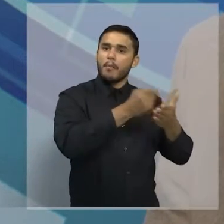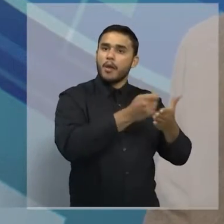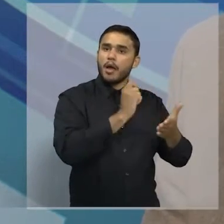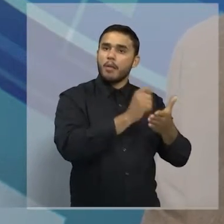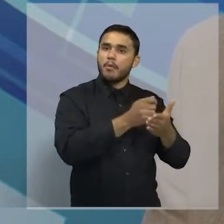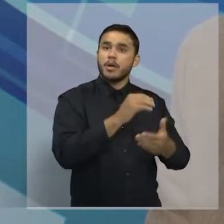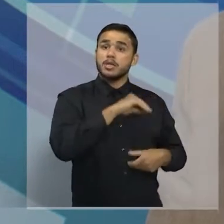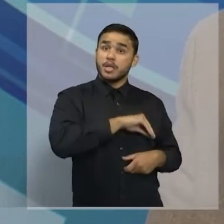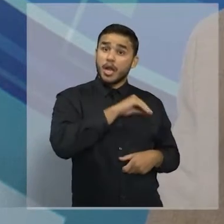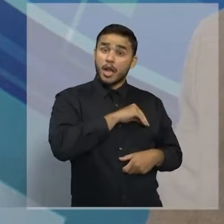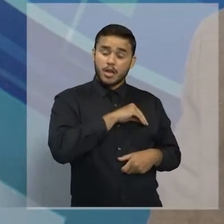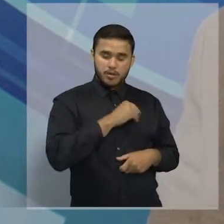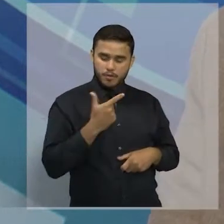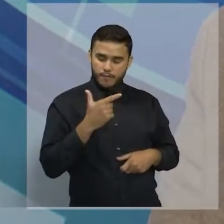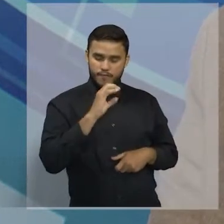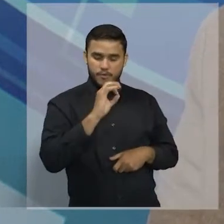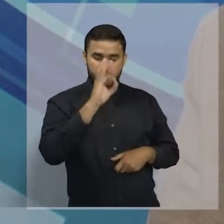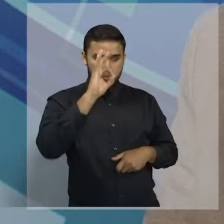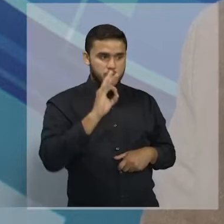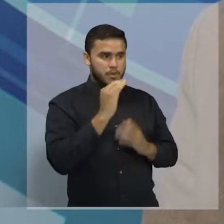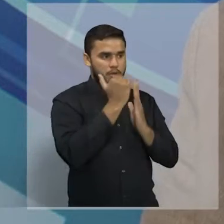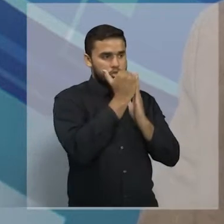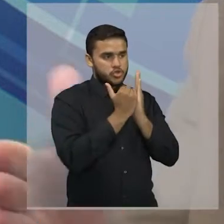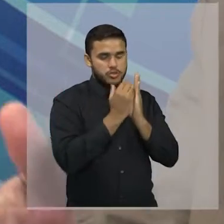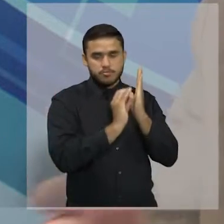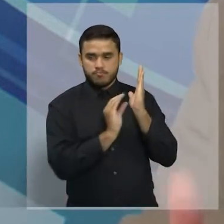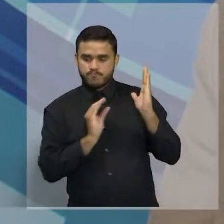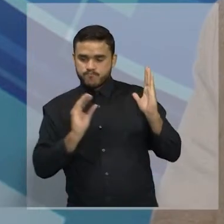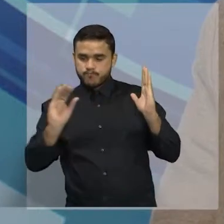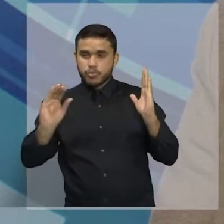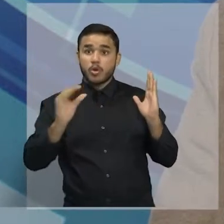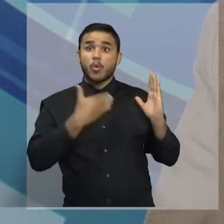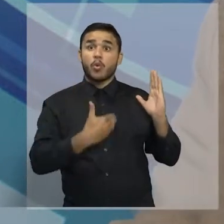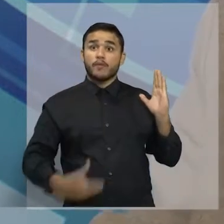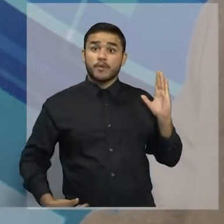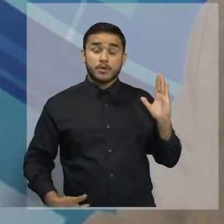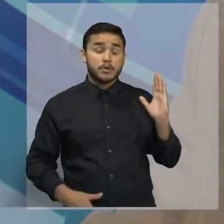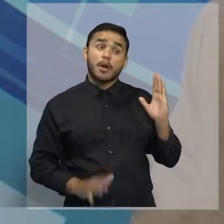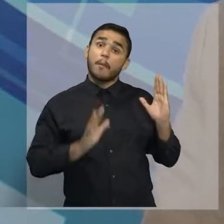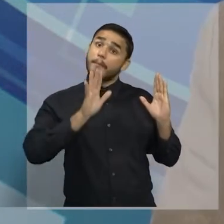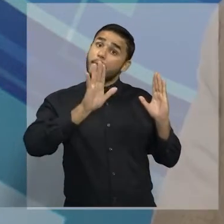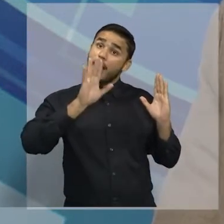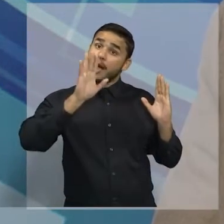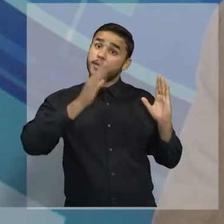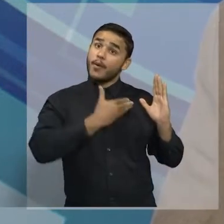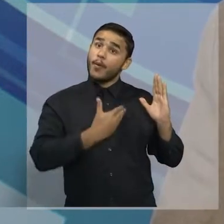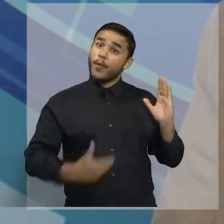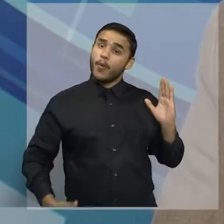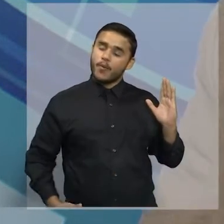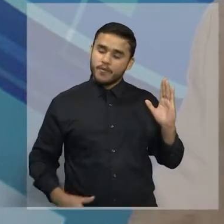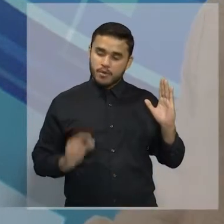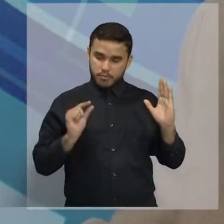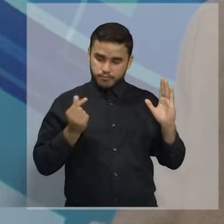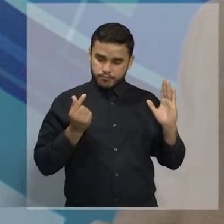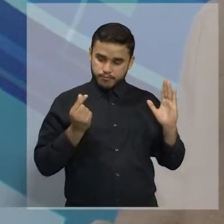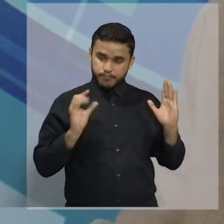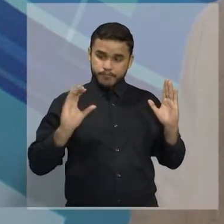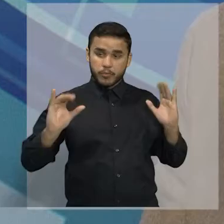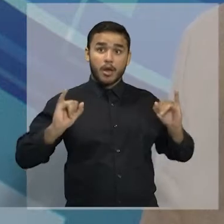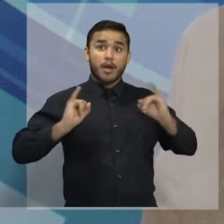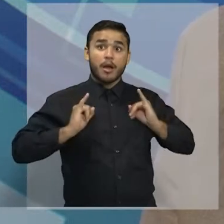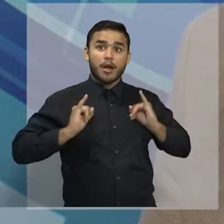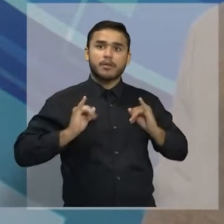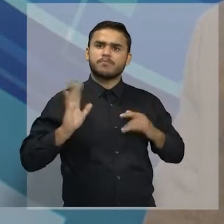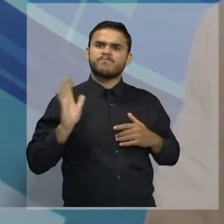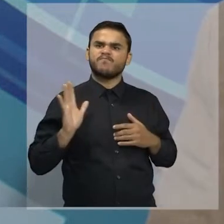em cima do salário do Arnaldo, tá certo? Mas o governo me deu a opção de criar, de ter uma outra previdência